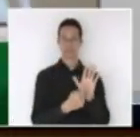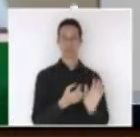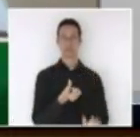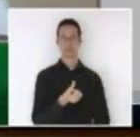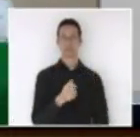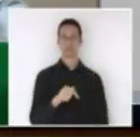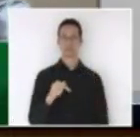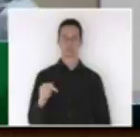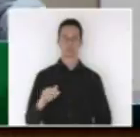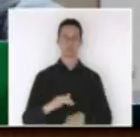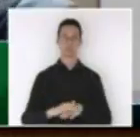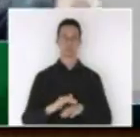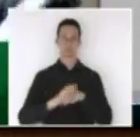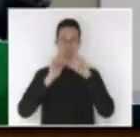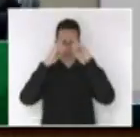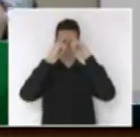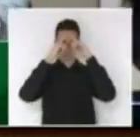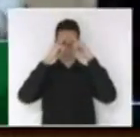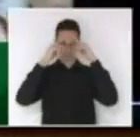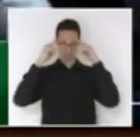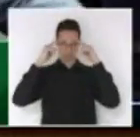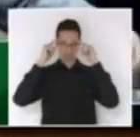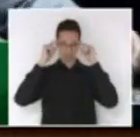autor o deputado Neudi Sareta.